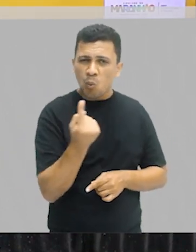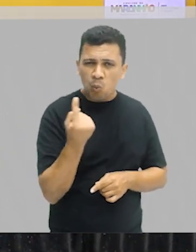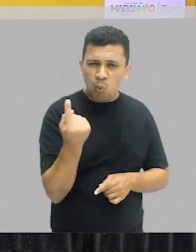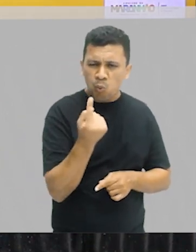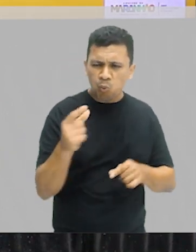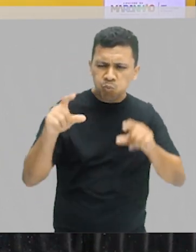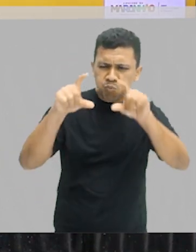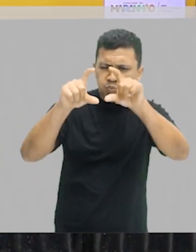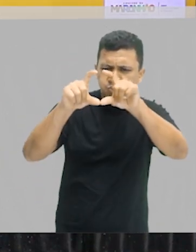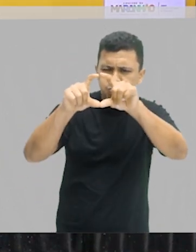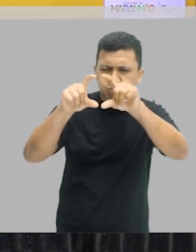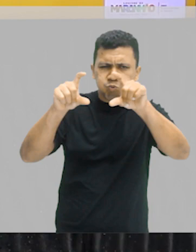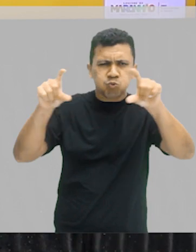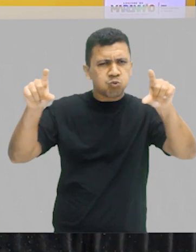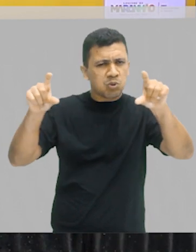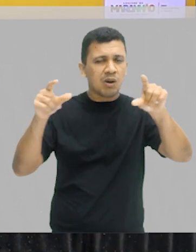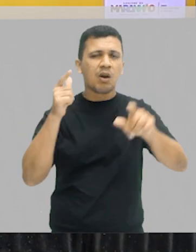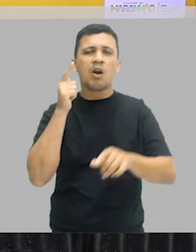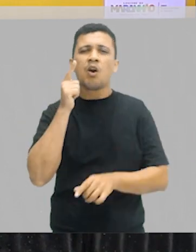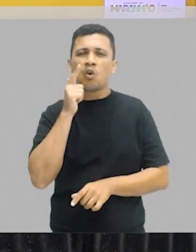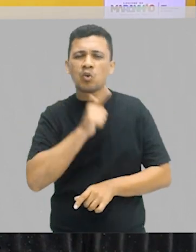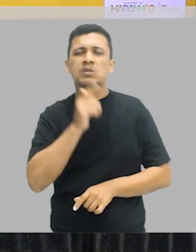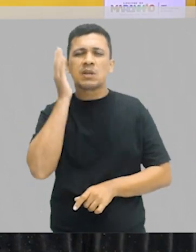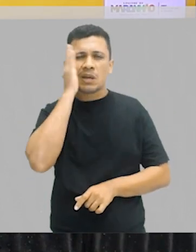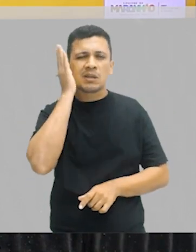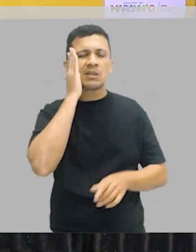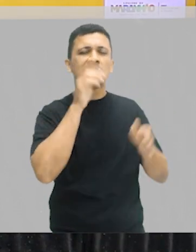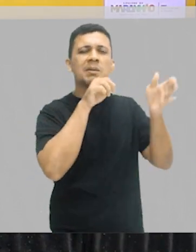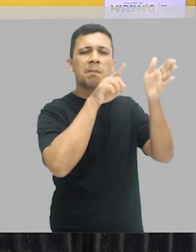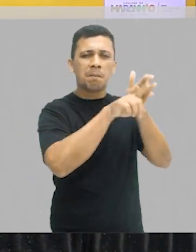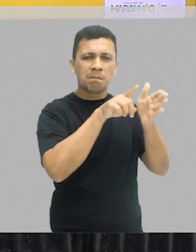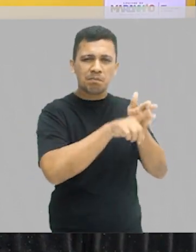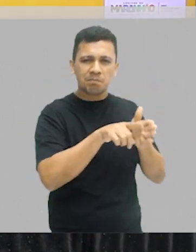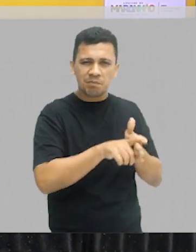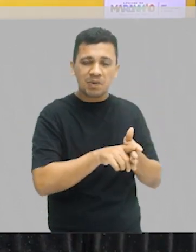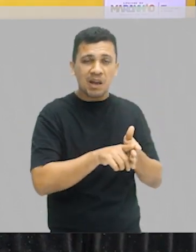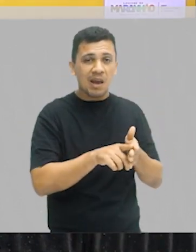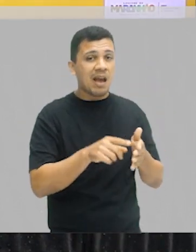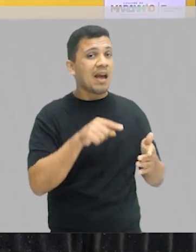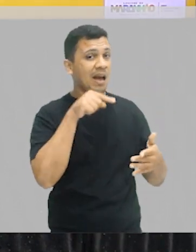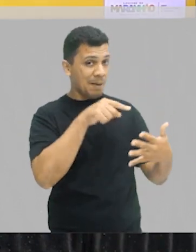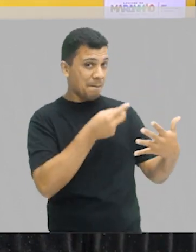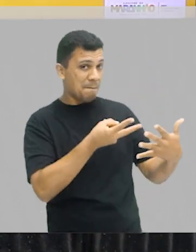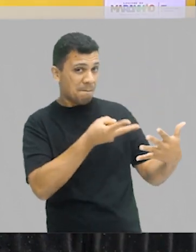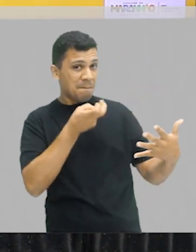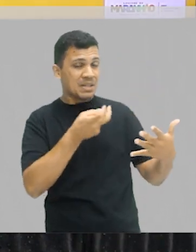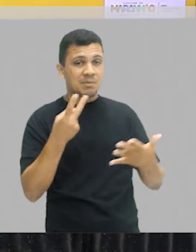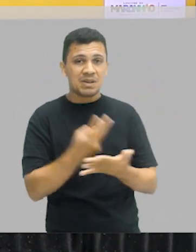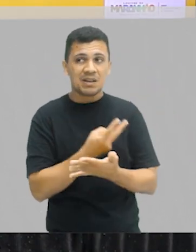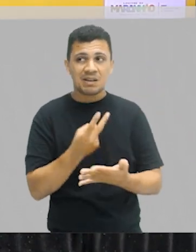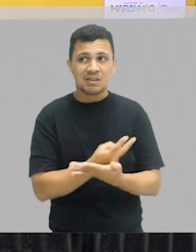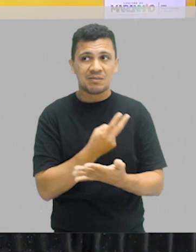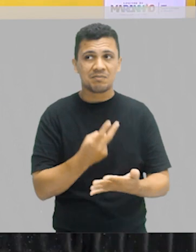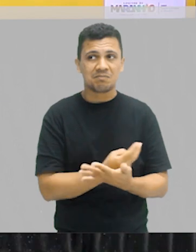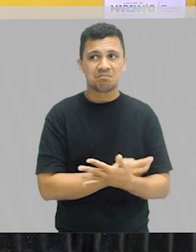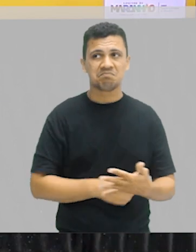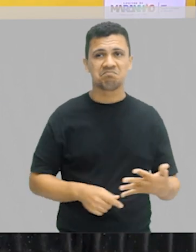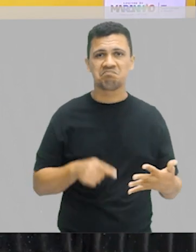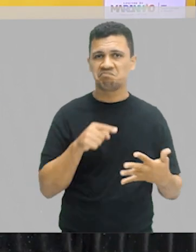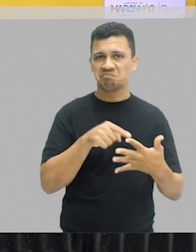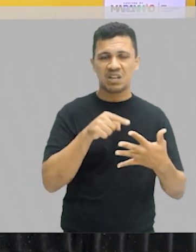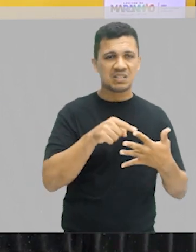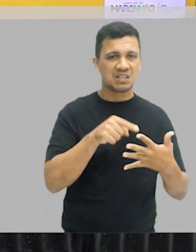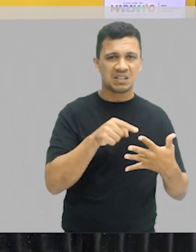parágrafo, você consegue trabalhar as questões por eliminação. Por exemplo, não há em nenhum momento descrição com base no retrato objetivo